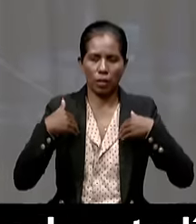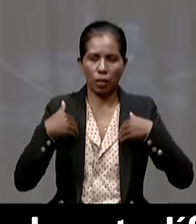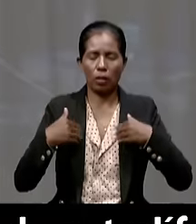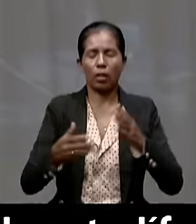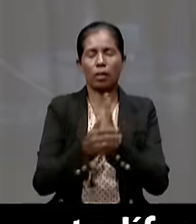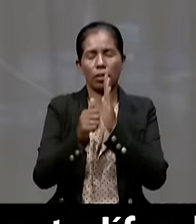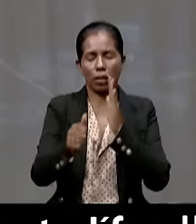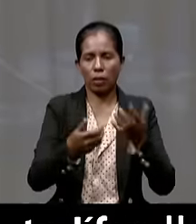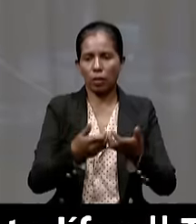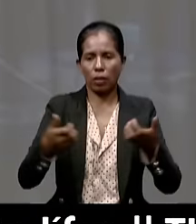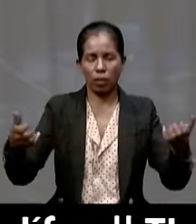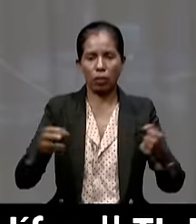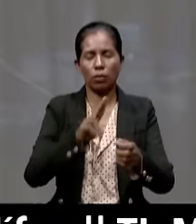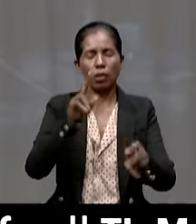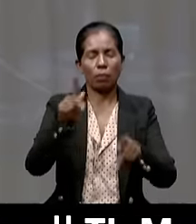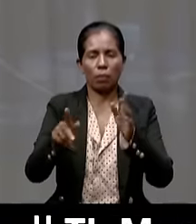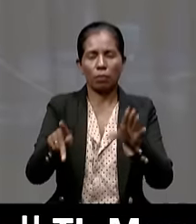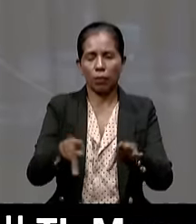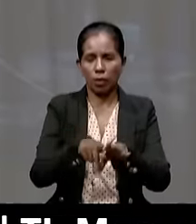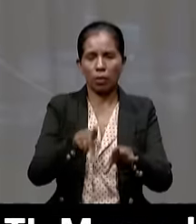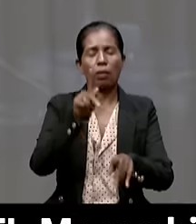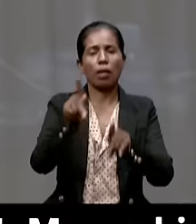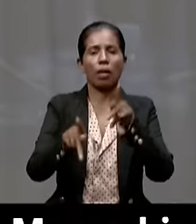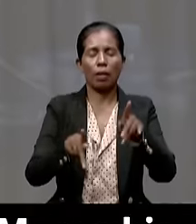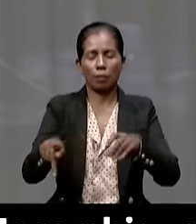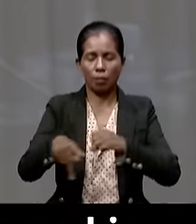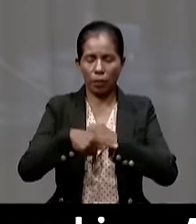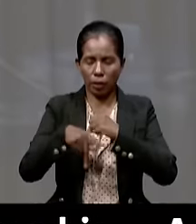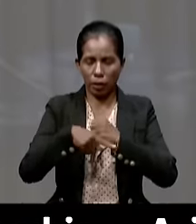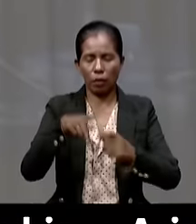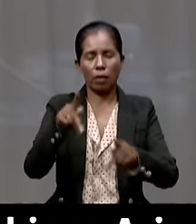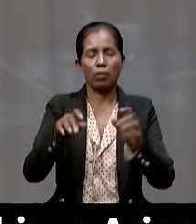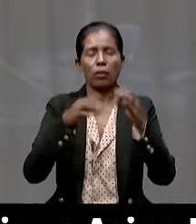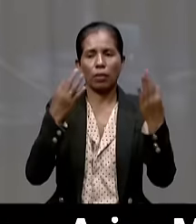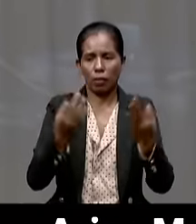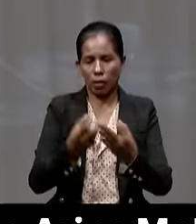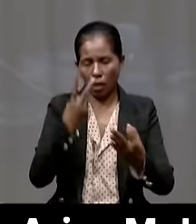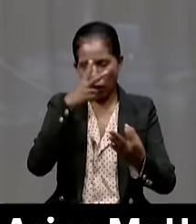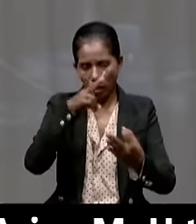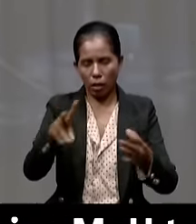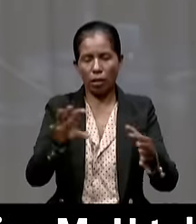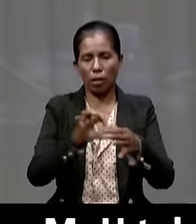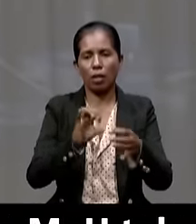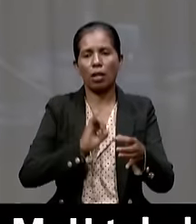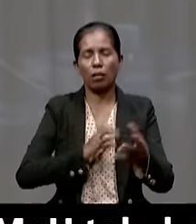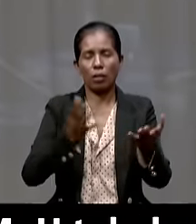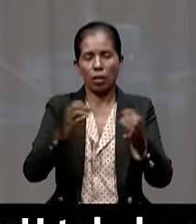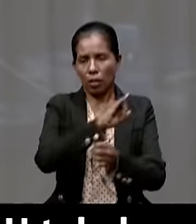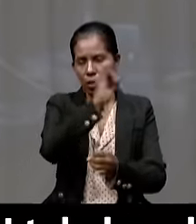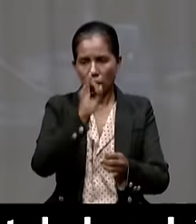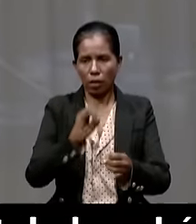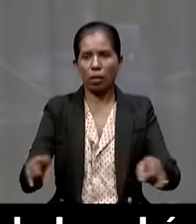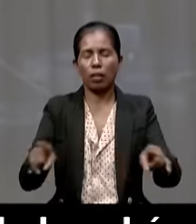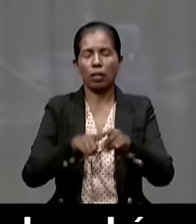ou de usa fale, ema partido, ou ema família. Assunto ita ne ira ligação ba ponto selo que neve moça o cara que identifica, a